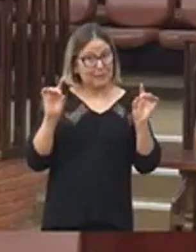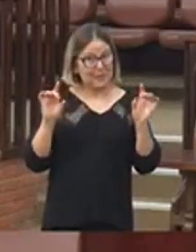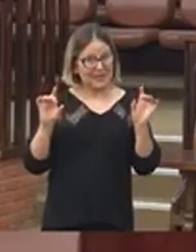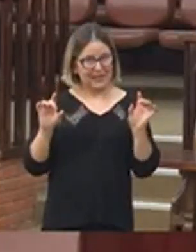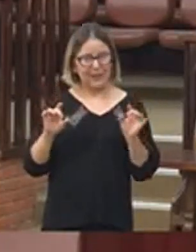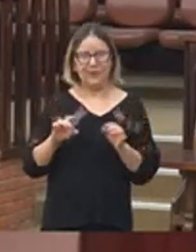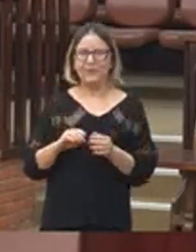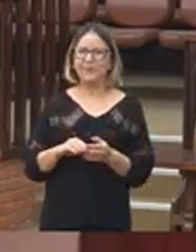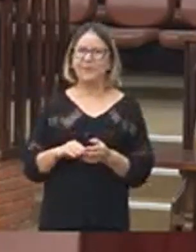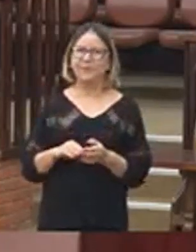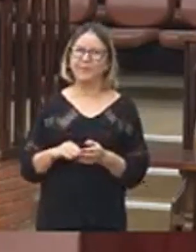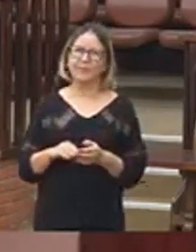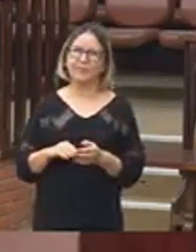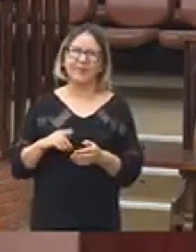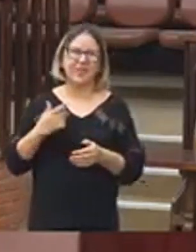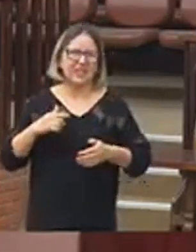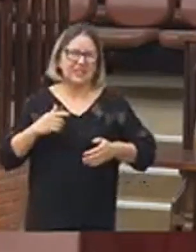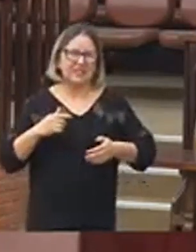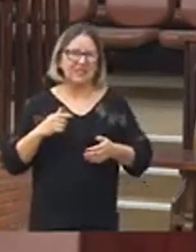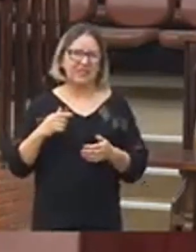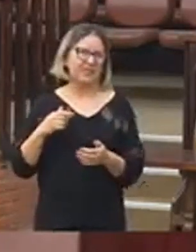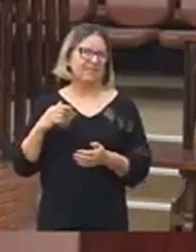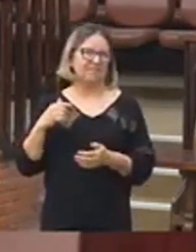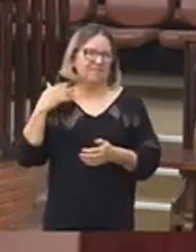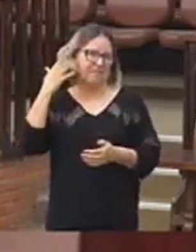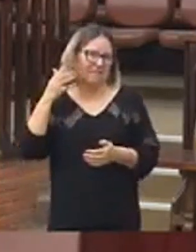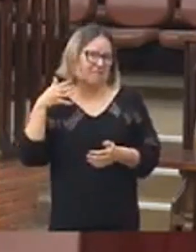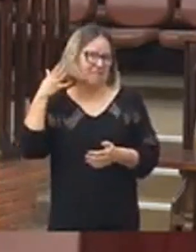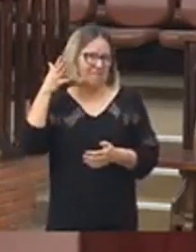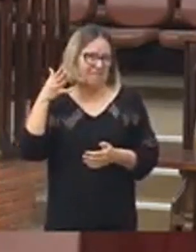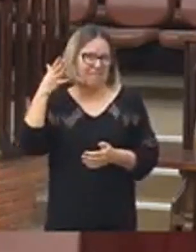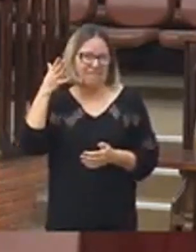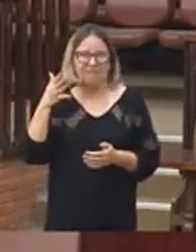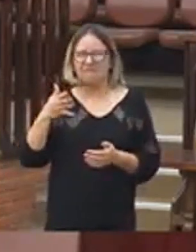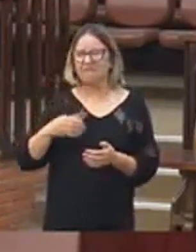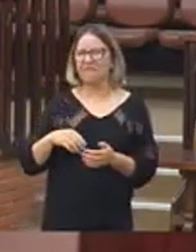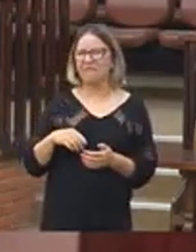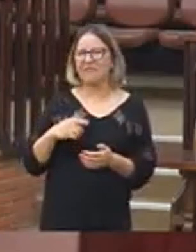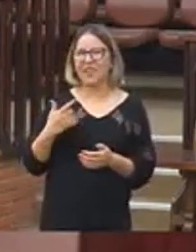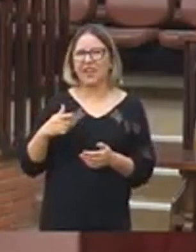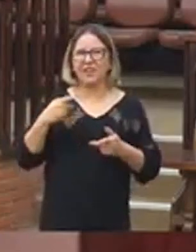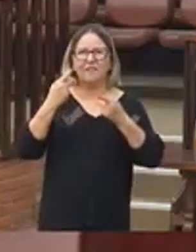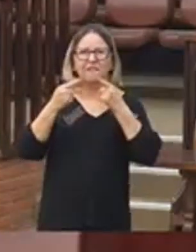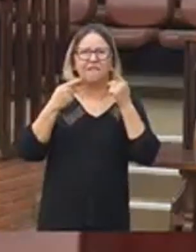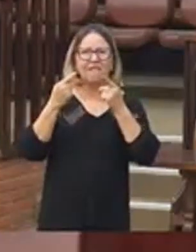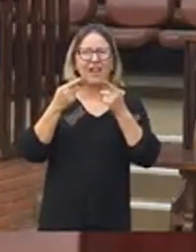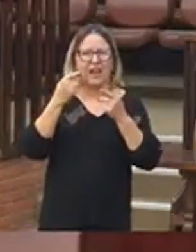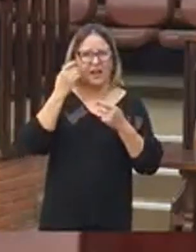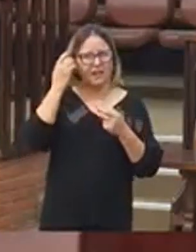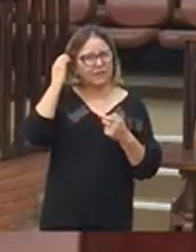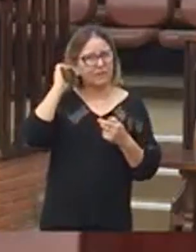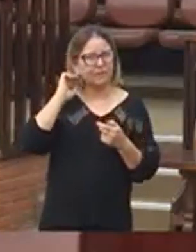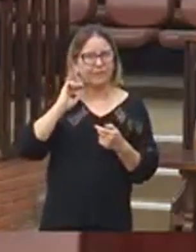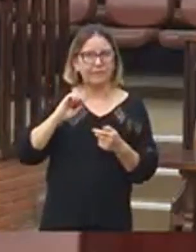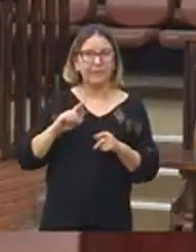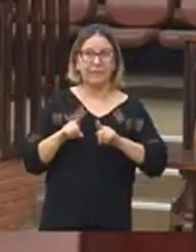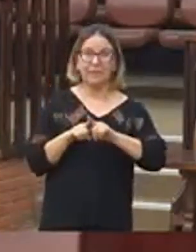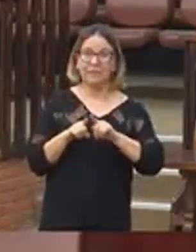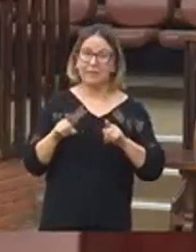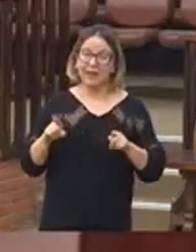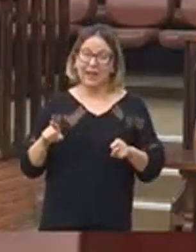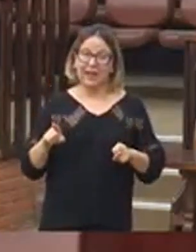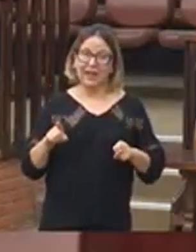Aqui não tem nenhum discurso, não tem uma fala, contudo tem